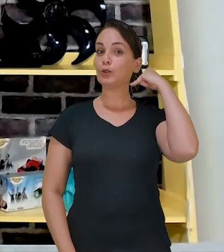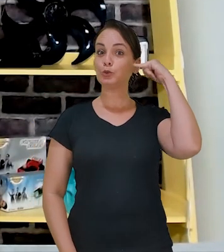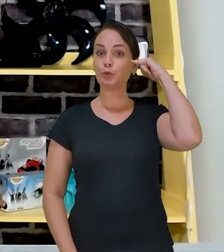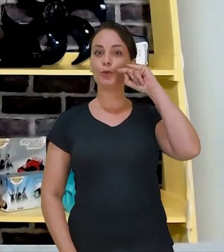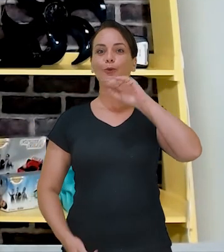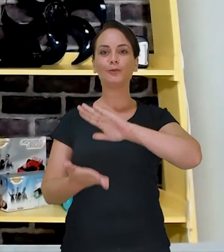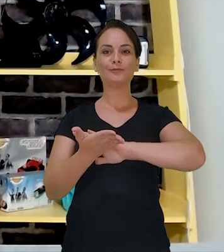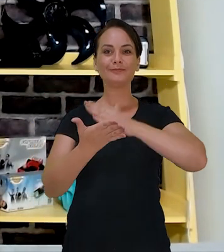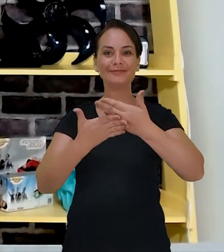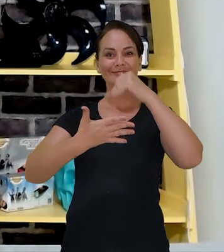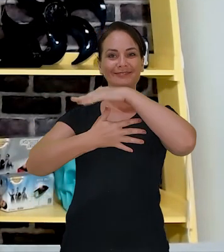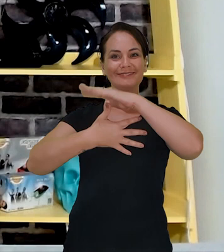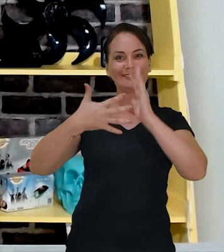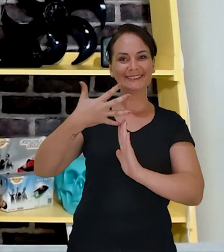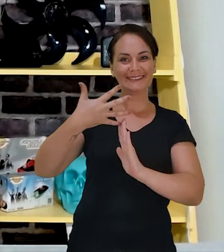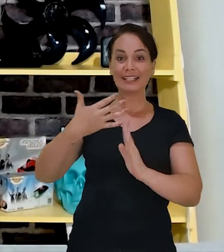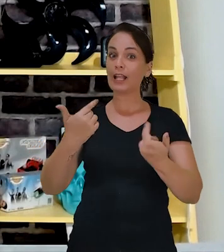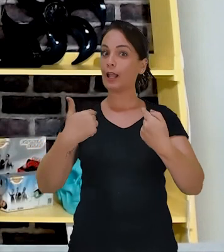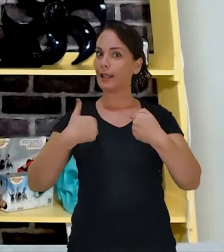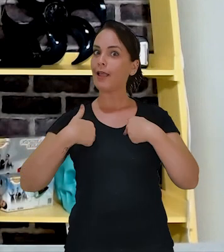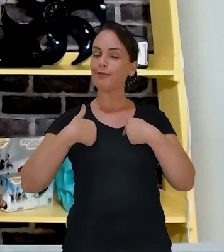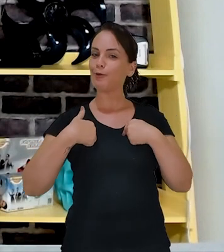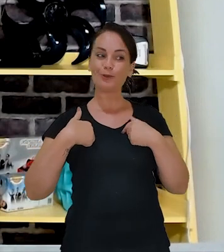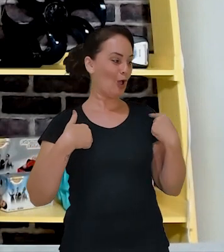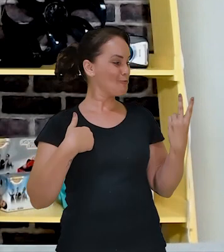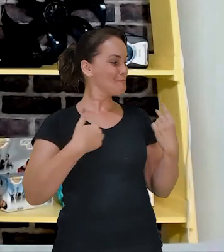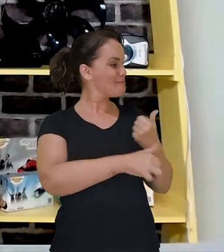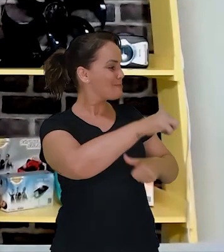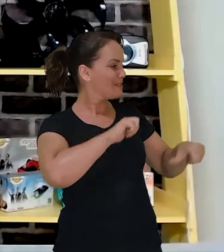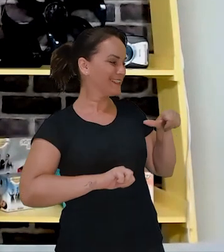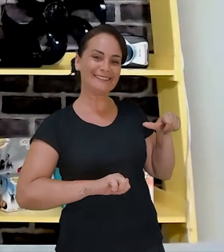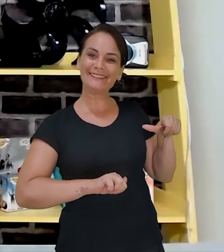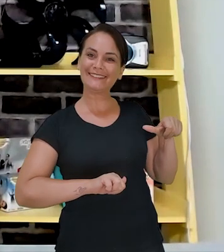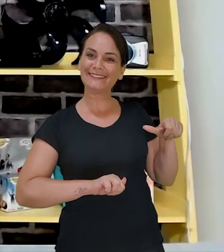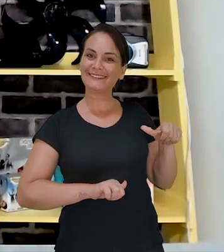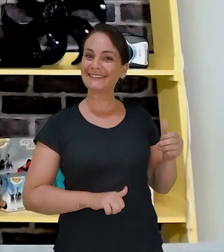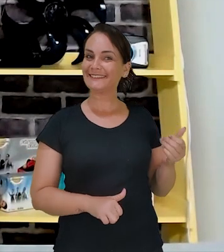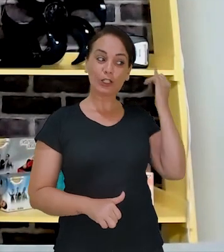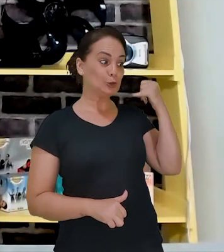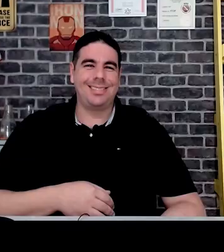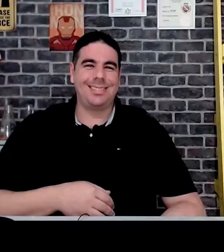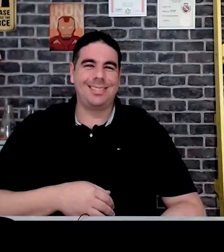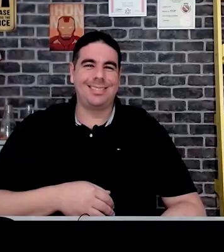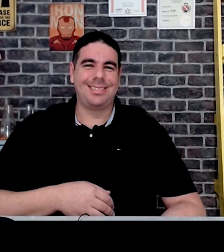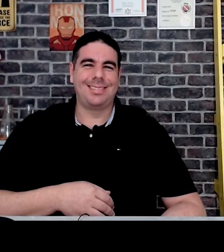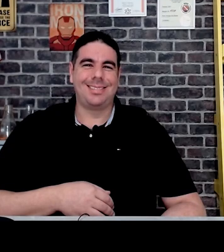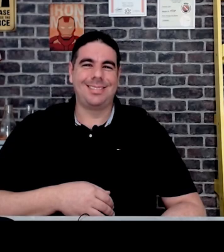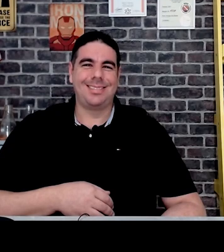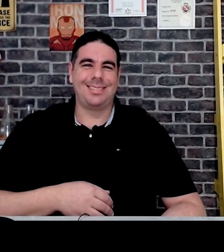nossa tradutora de Libras. E eu vou trocar de lugar com ela. Ju, vem pra cá.